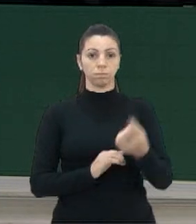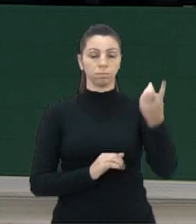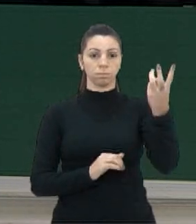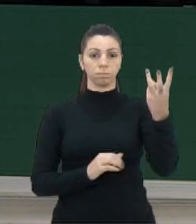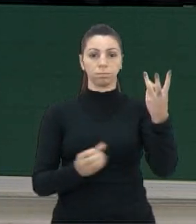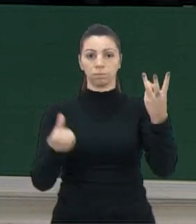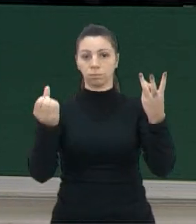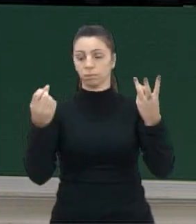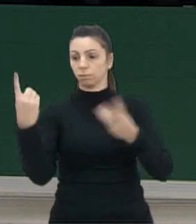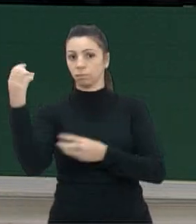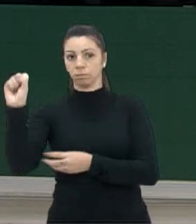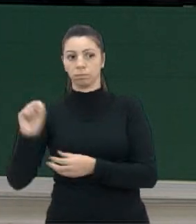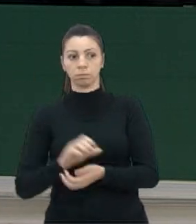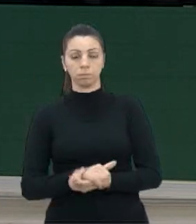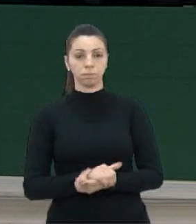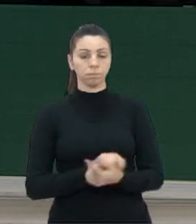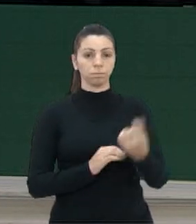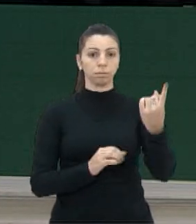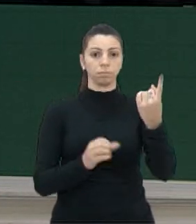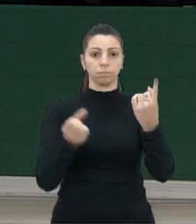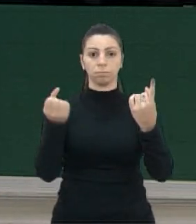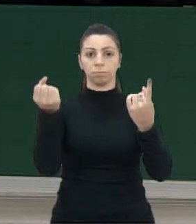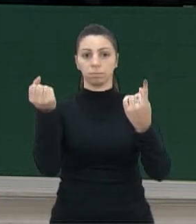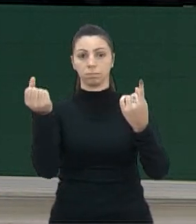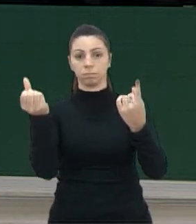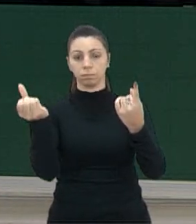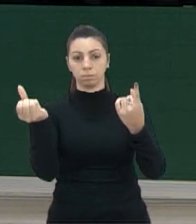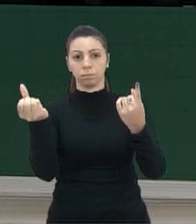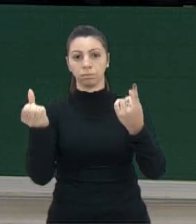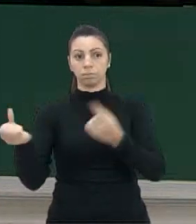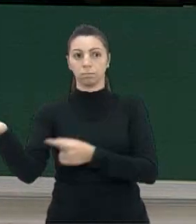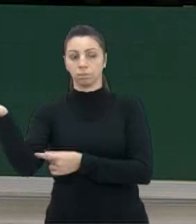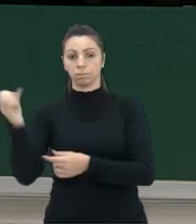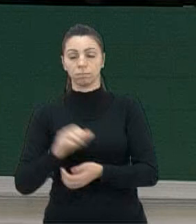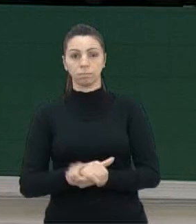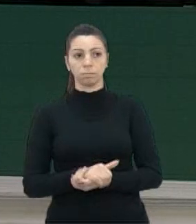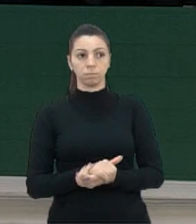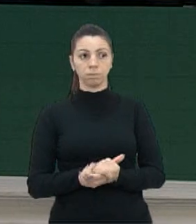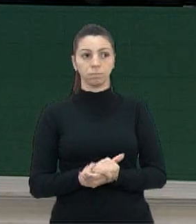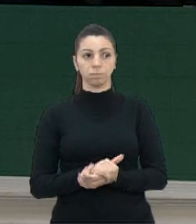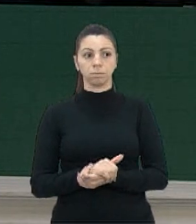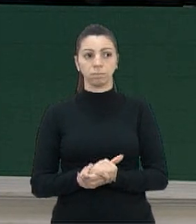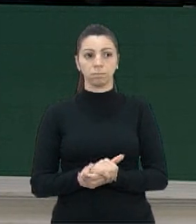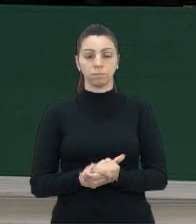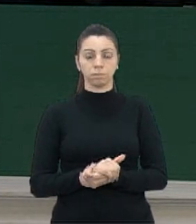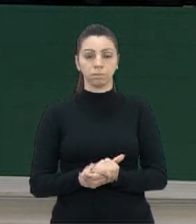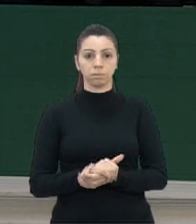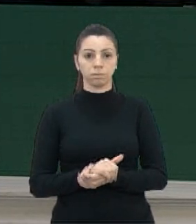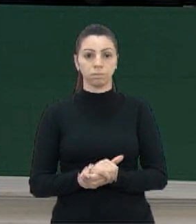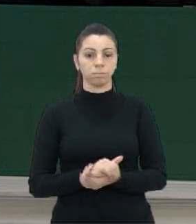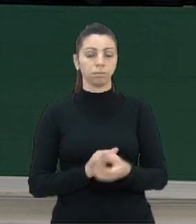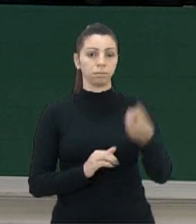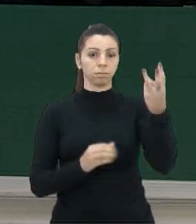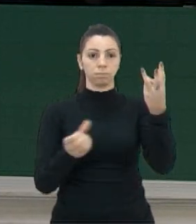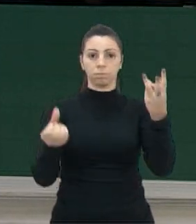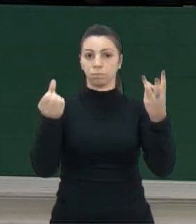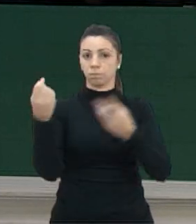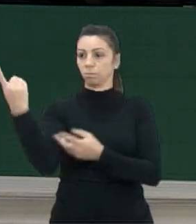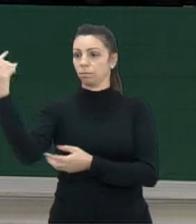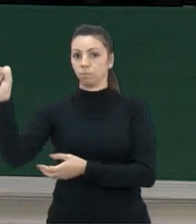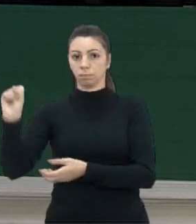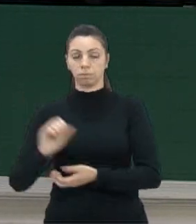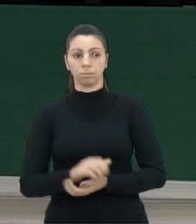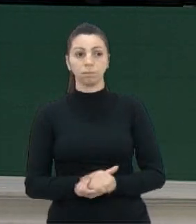6, 18. 1 vezes 6, 6. 3 vezes 3. 3 vezes 6, desculpa, 18.